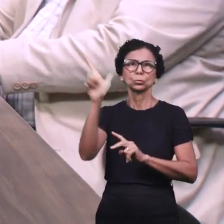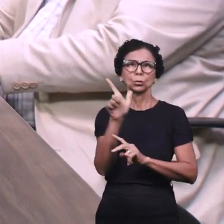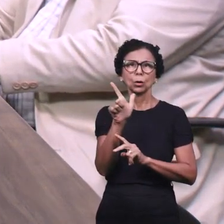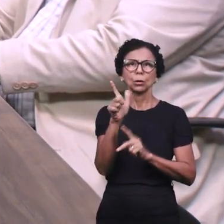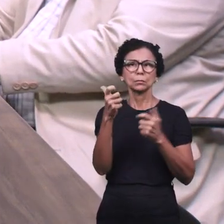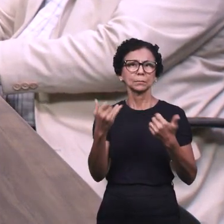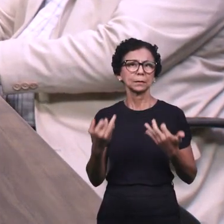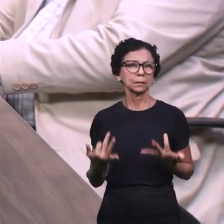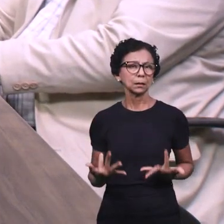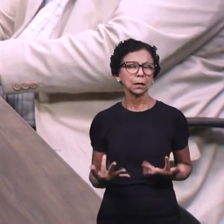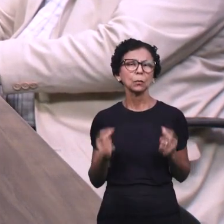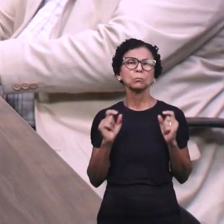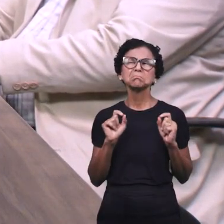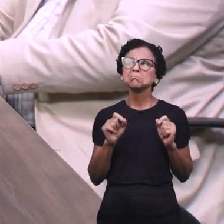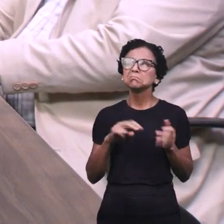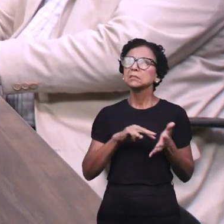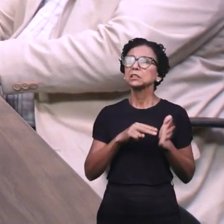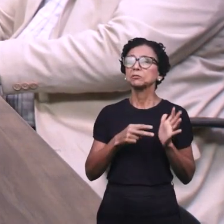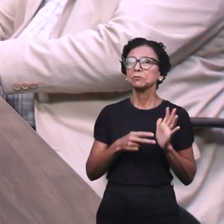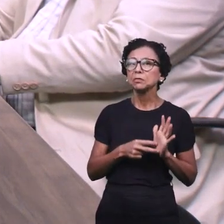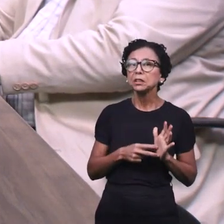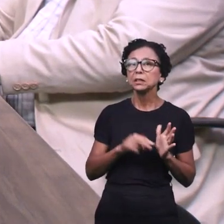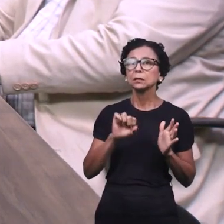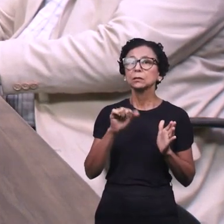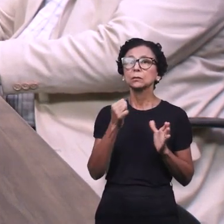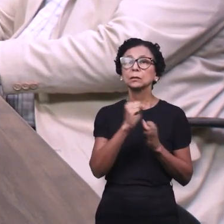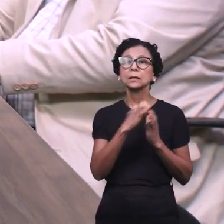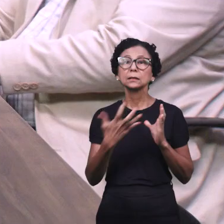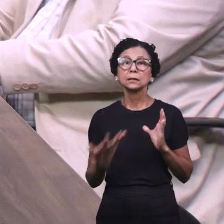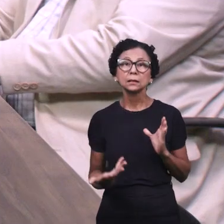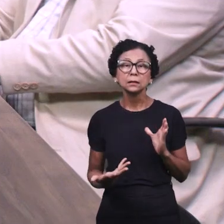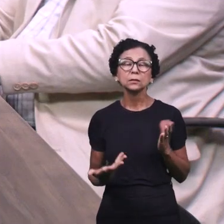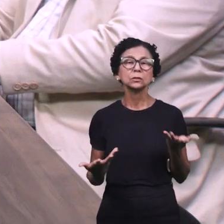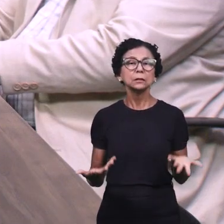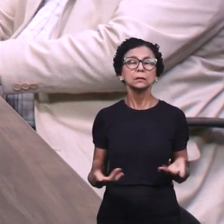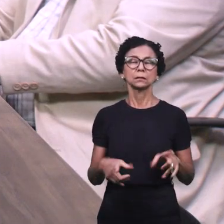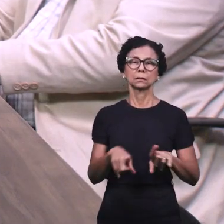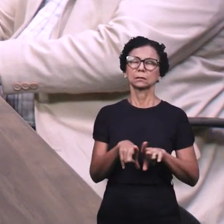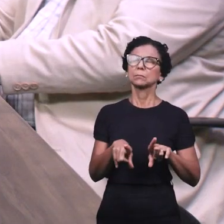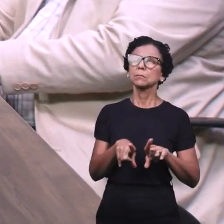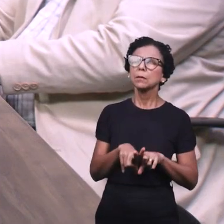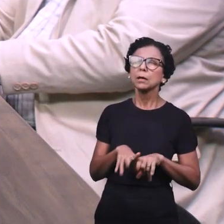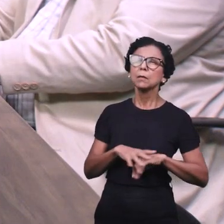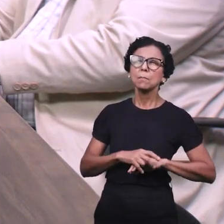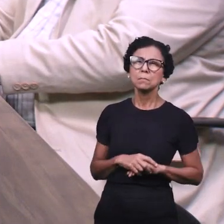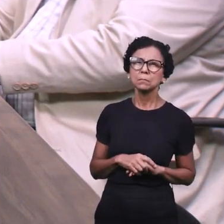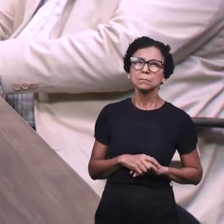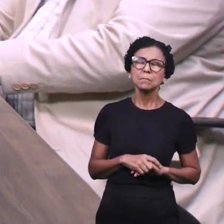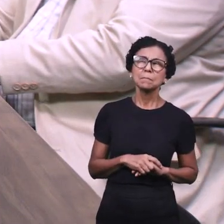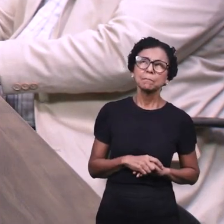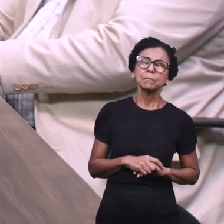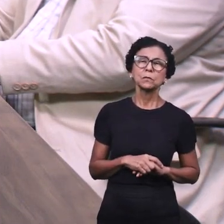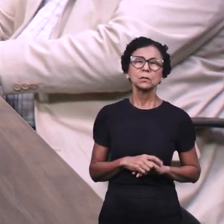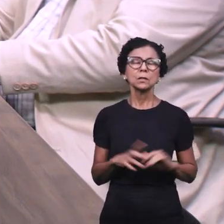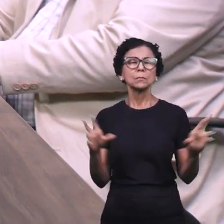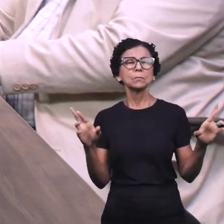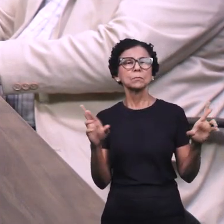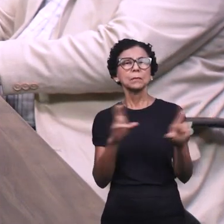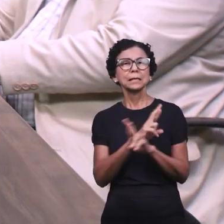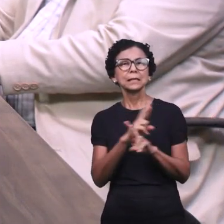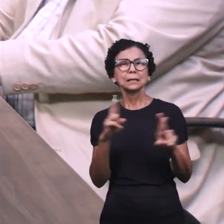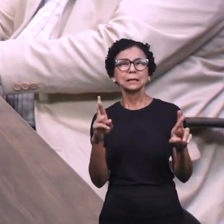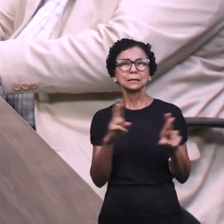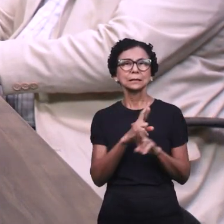pudesse esclarecer, né, para nós o que seria isso, né, quais são as características, e que até mesmo pudesse fazer